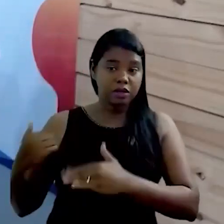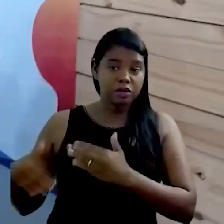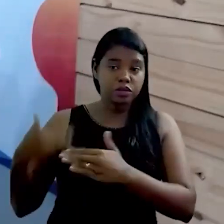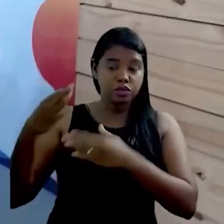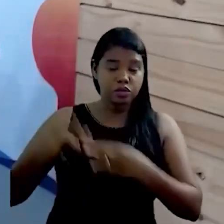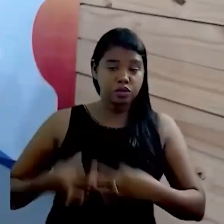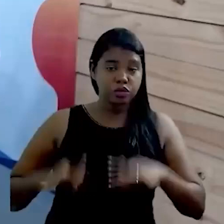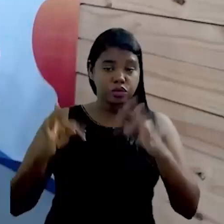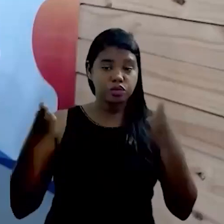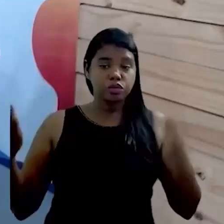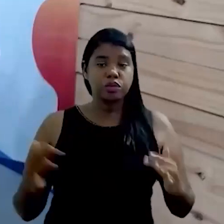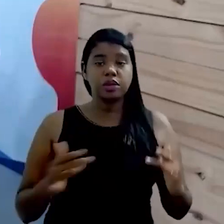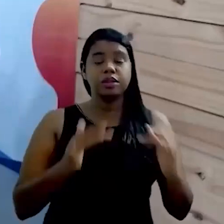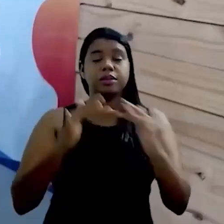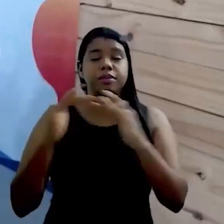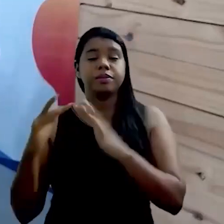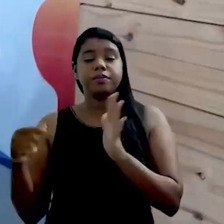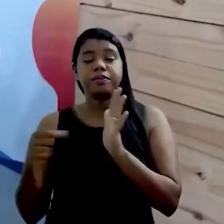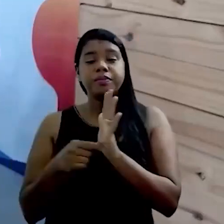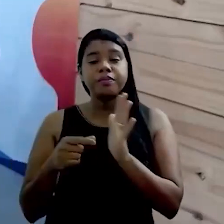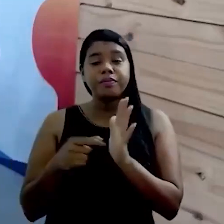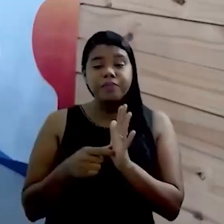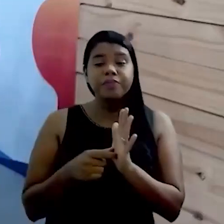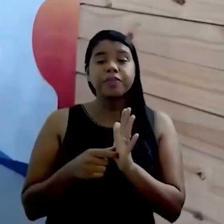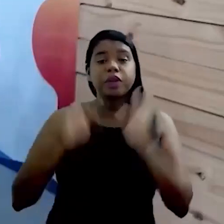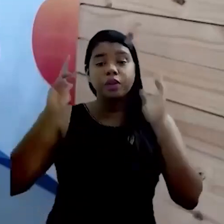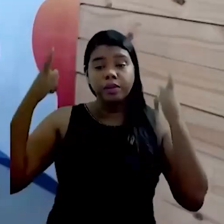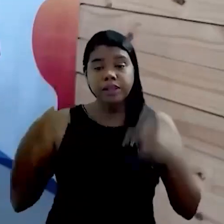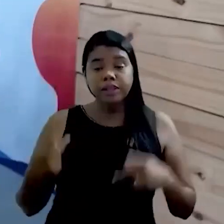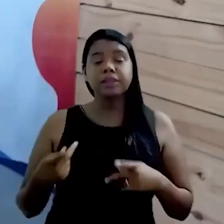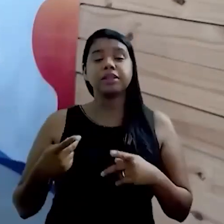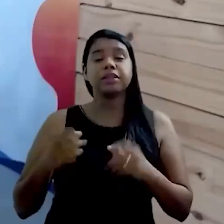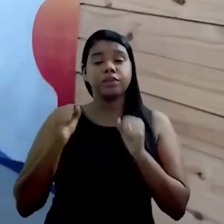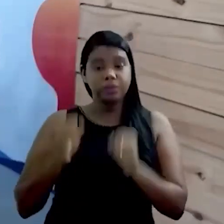mas sempre aliar ela a uma humanização.